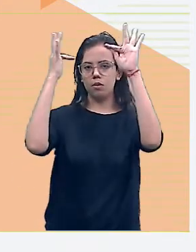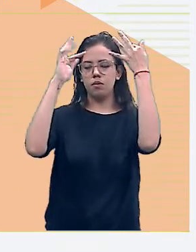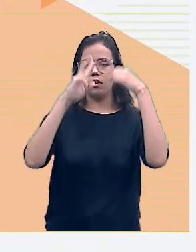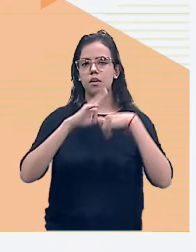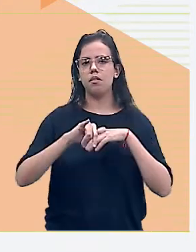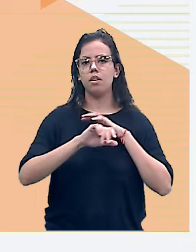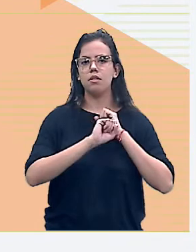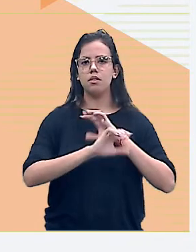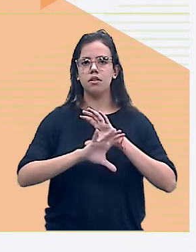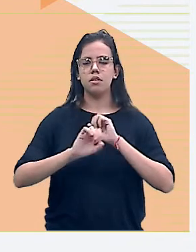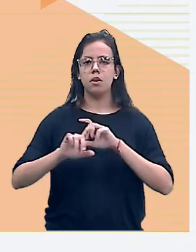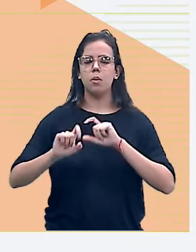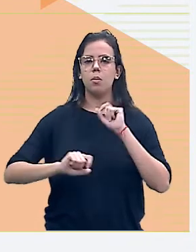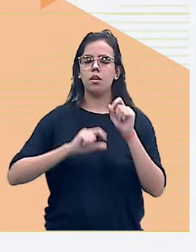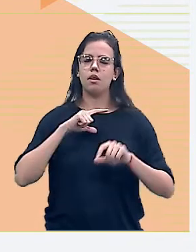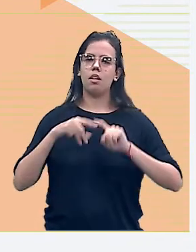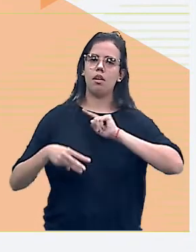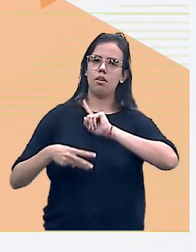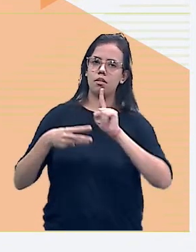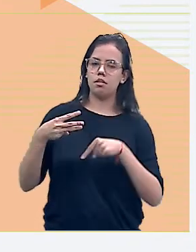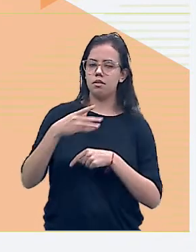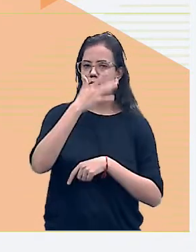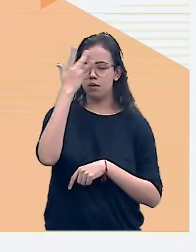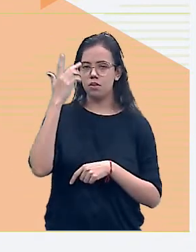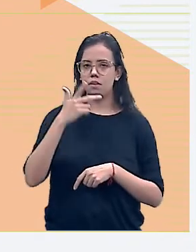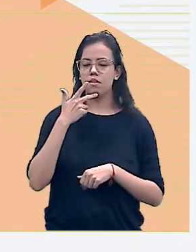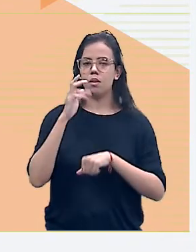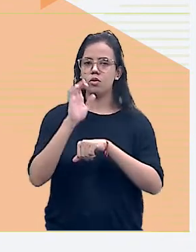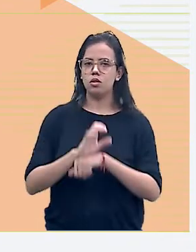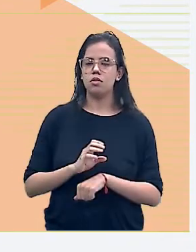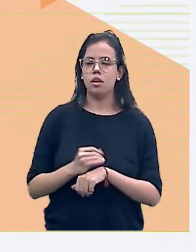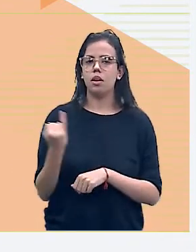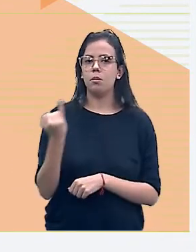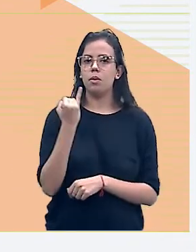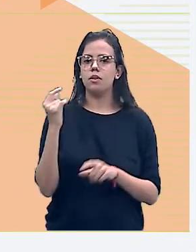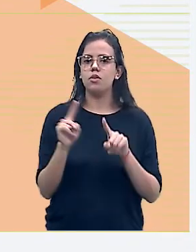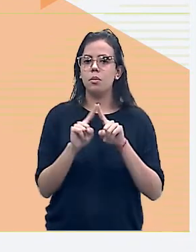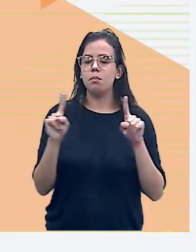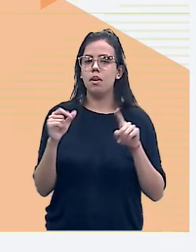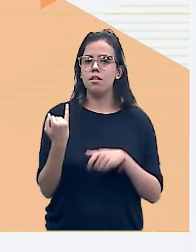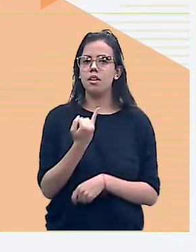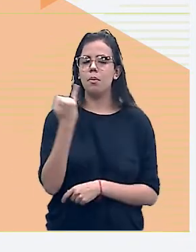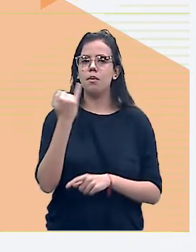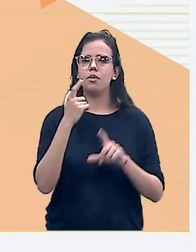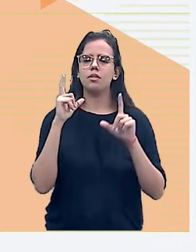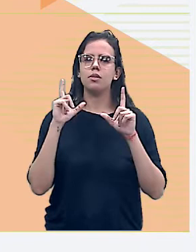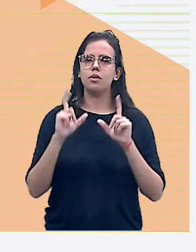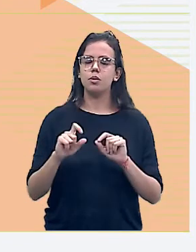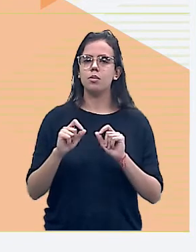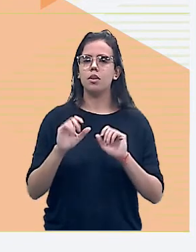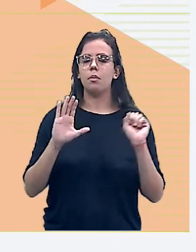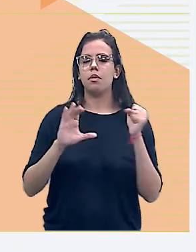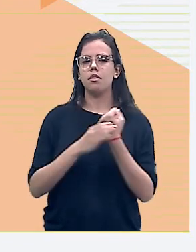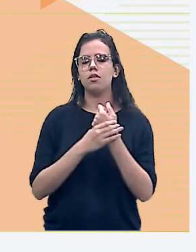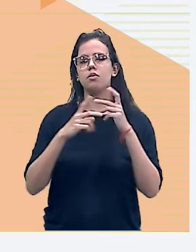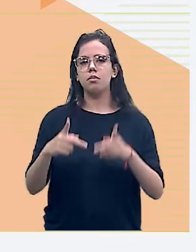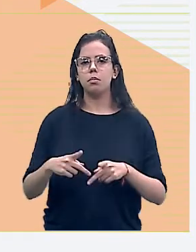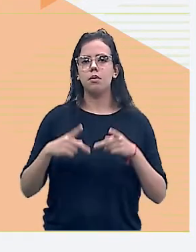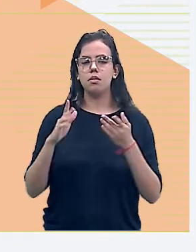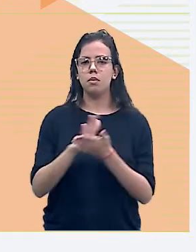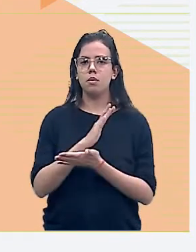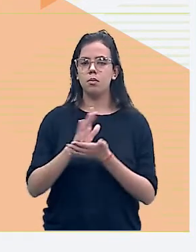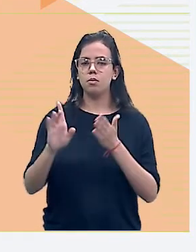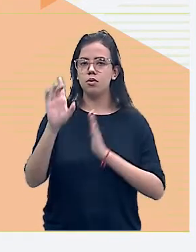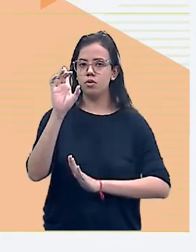vai te ensinar ele vai ensinar tem três carinhas que dizem que o estado é necessário mas ele é necessário para garantir a população alguns